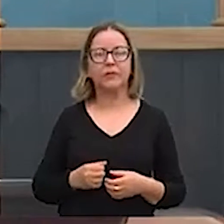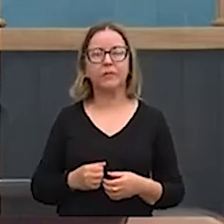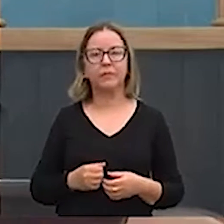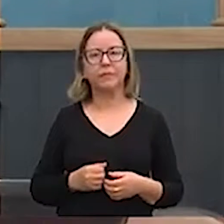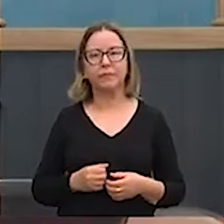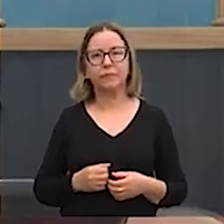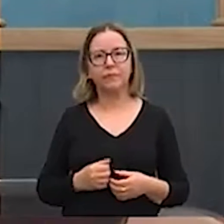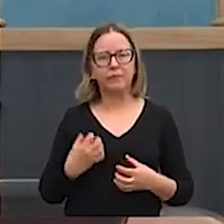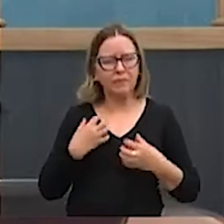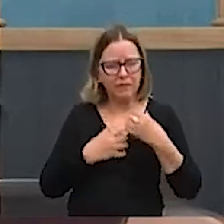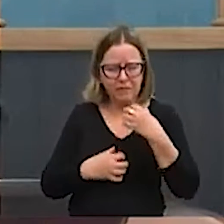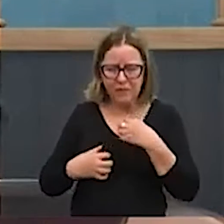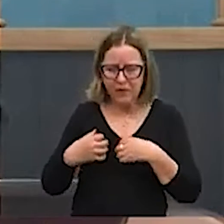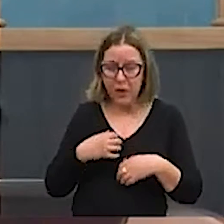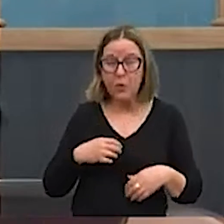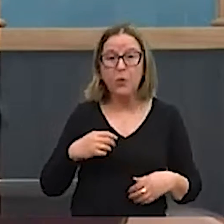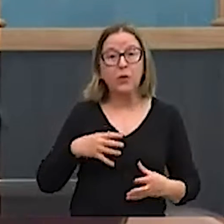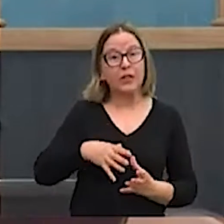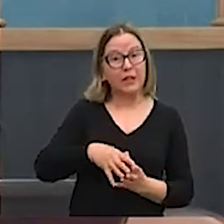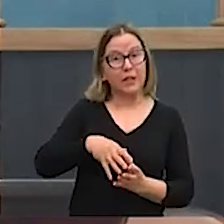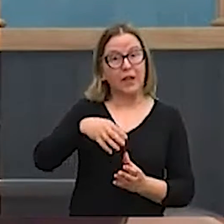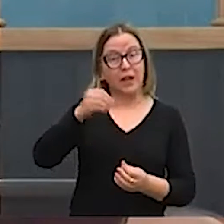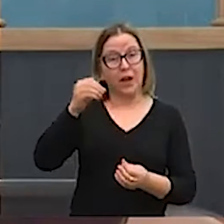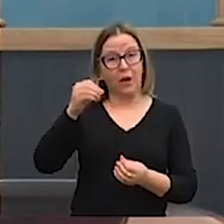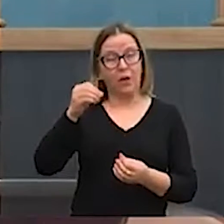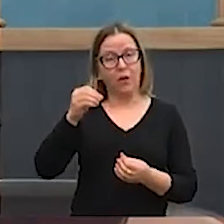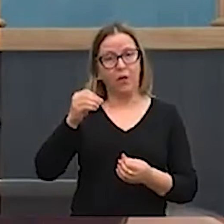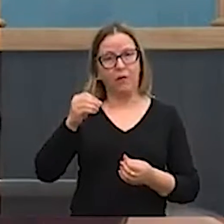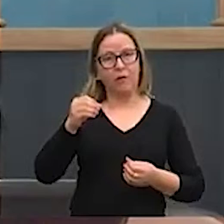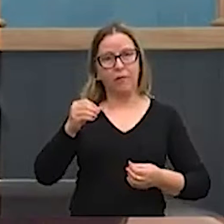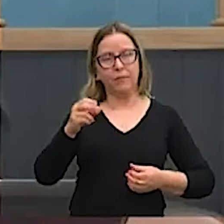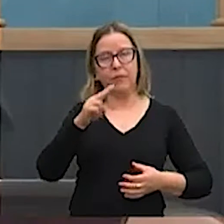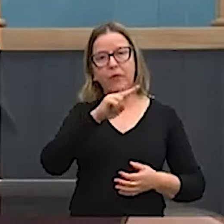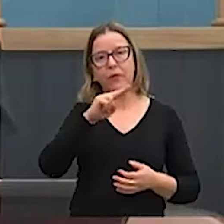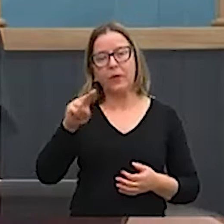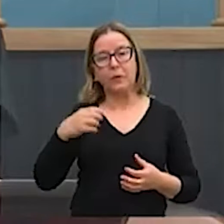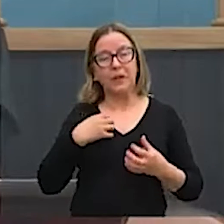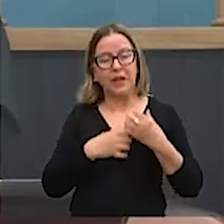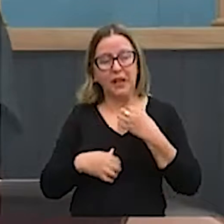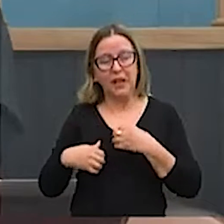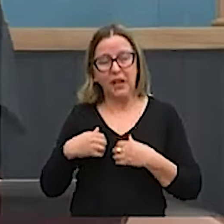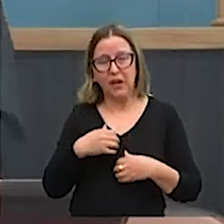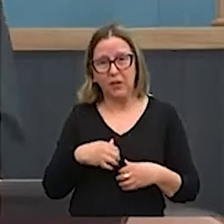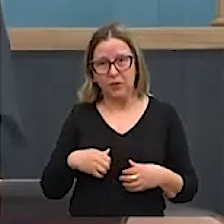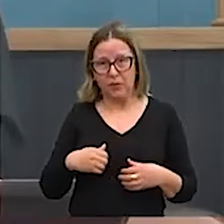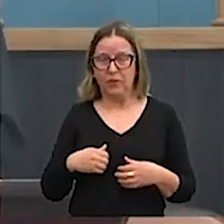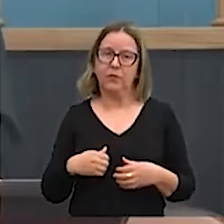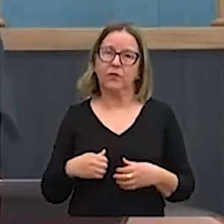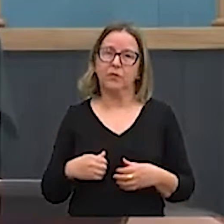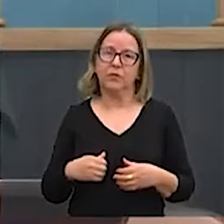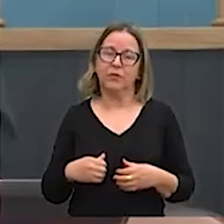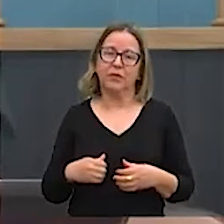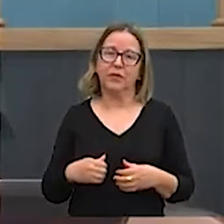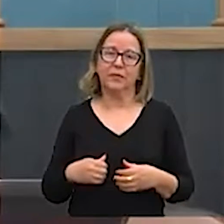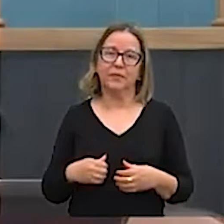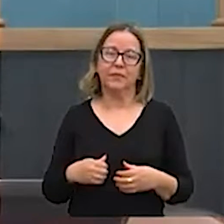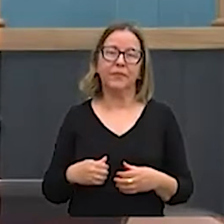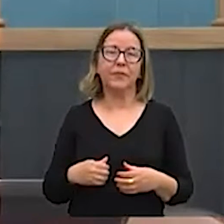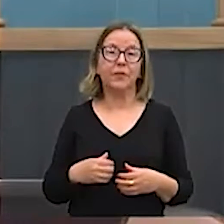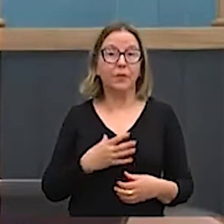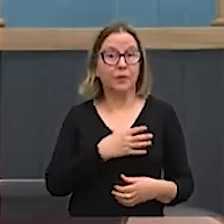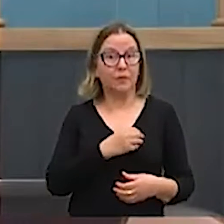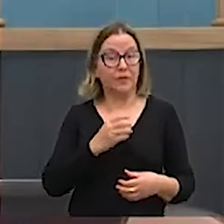Uma angústia da sua alma, é a chamada da angústia da encarnação de Deus.